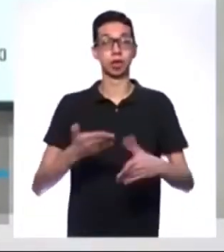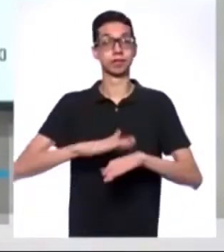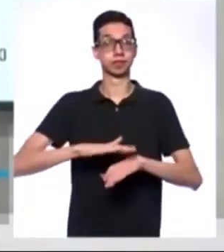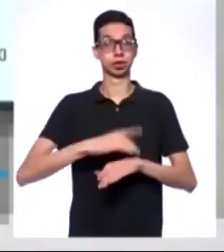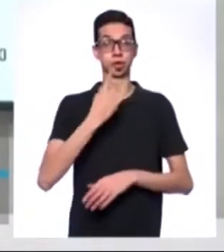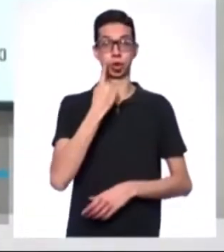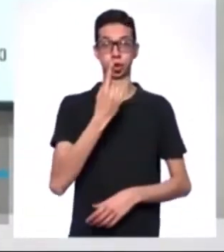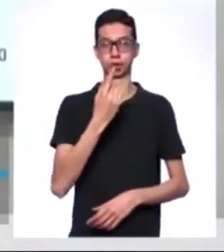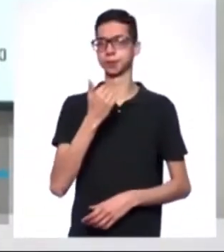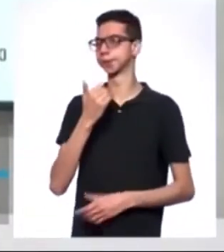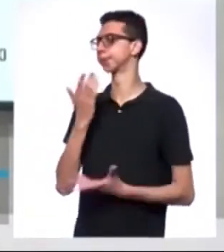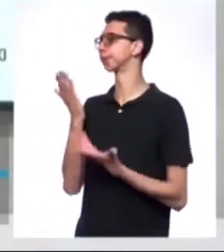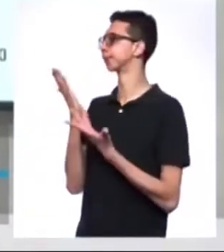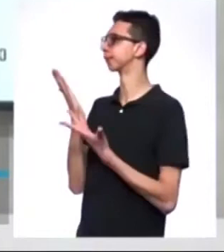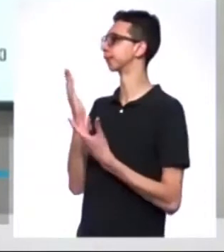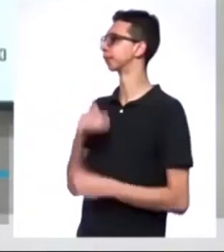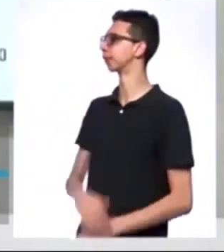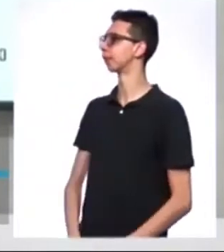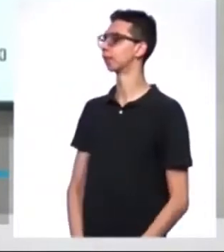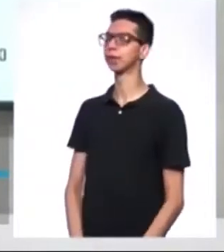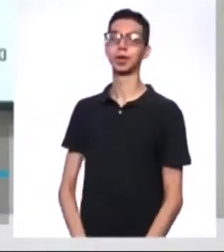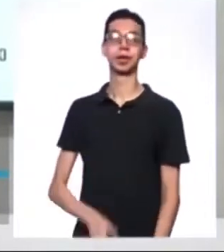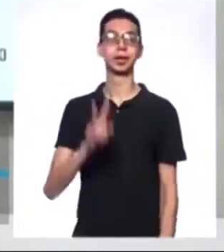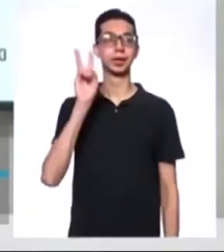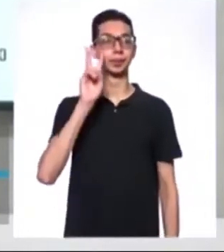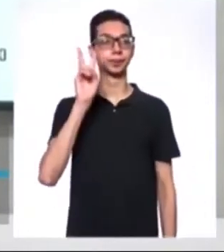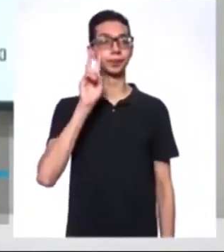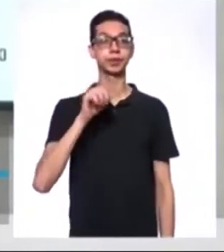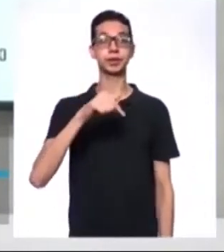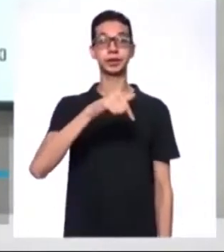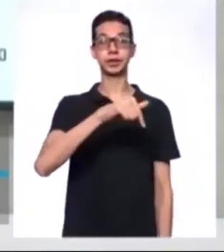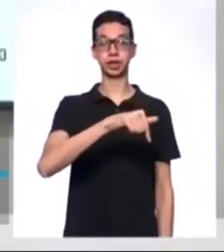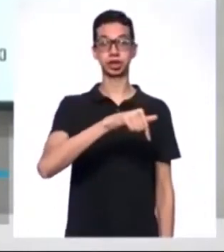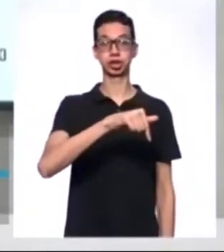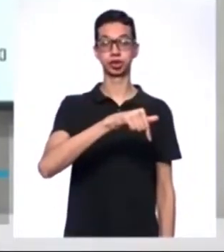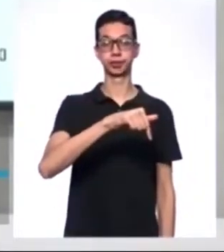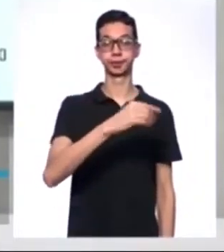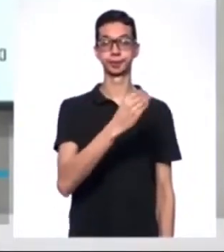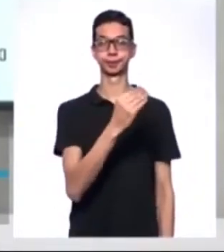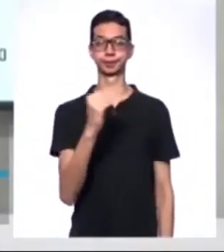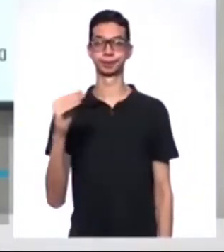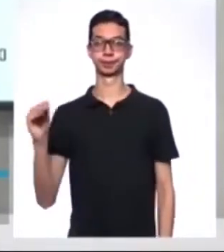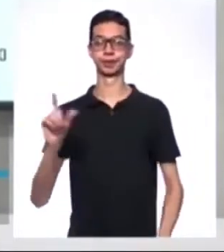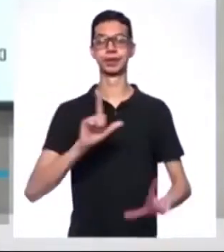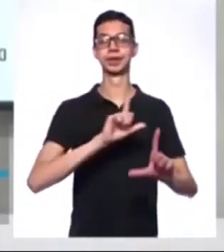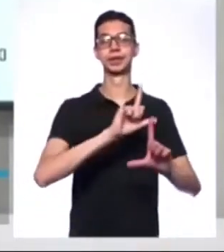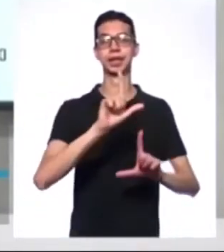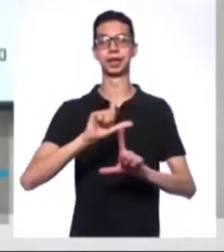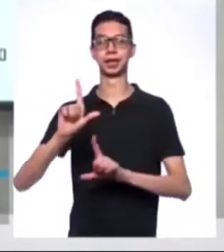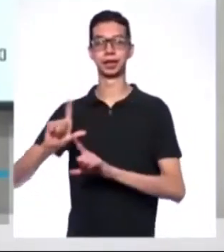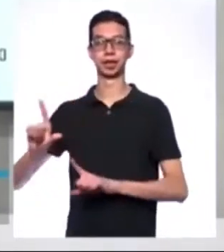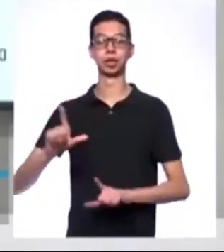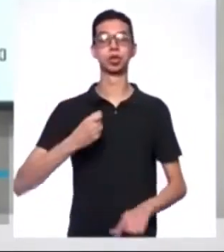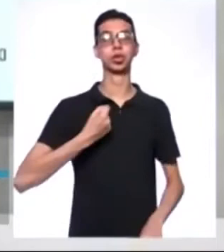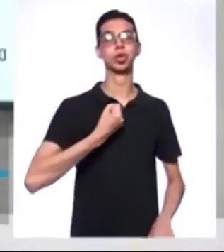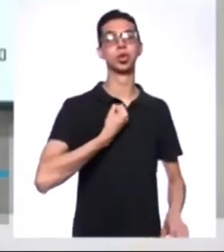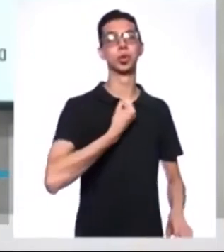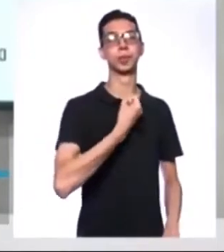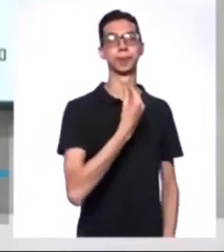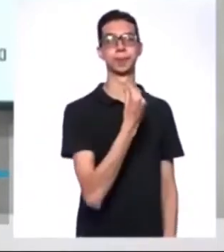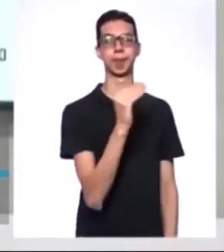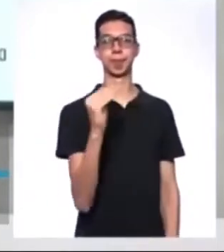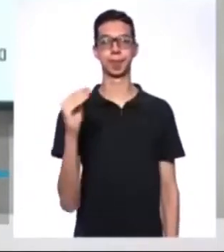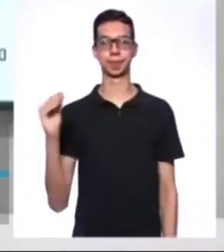ó vai lá faz 7 Case e para a letra letra número número número em número parecido com o interior